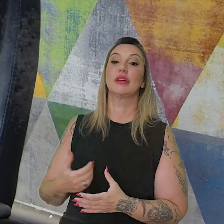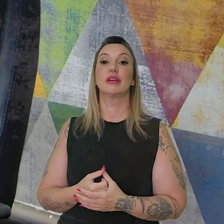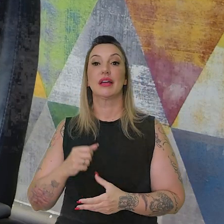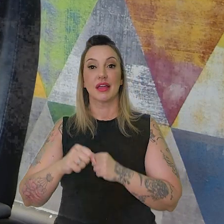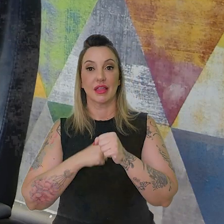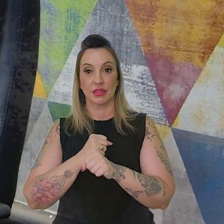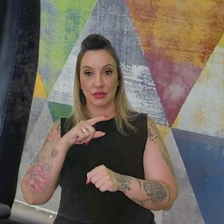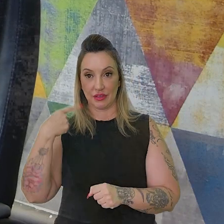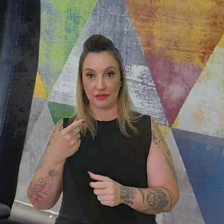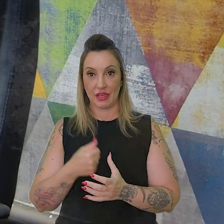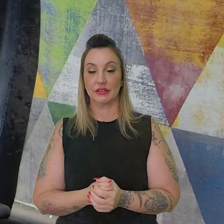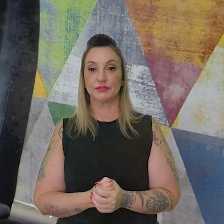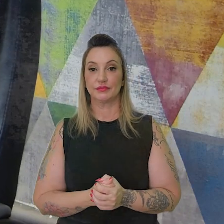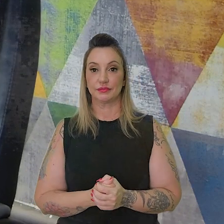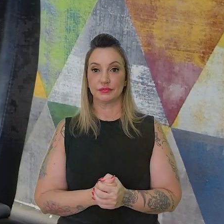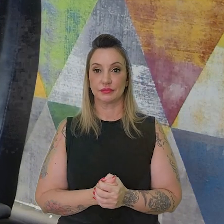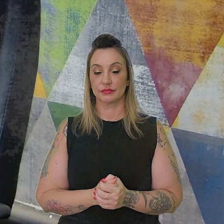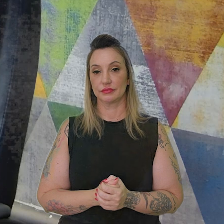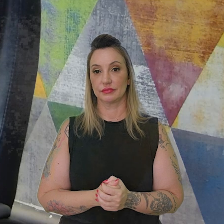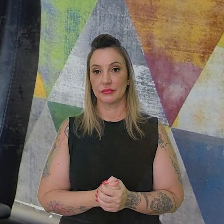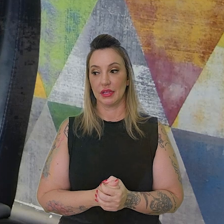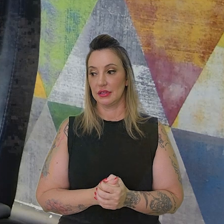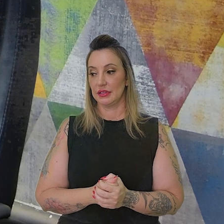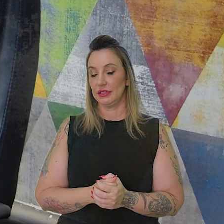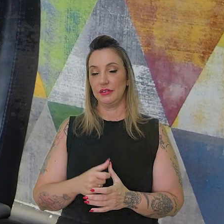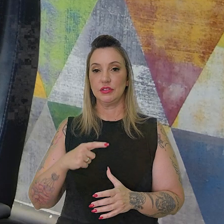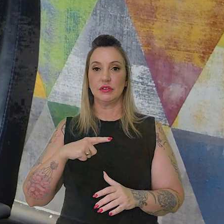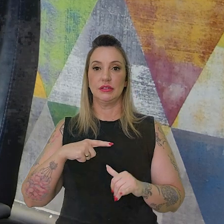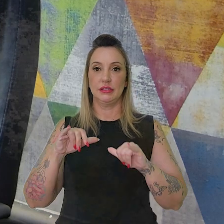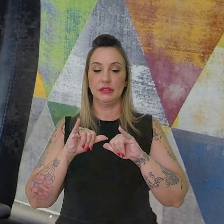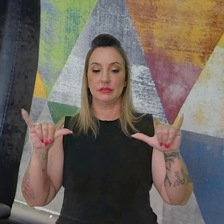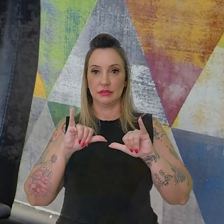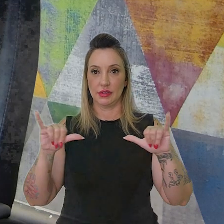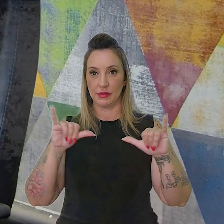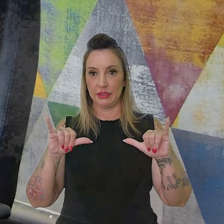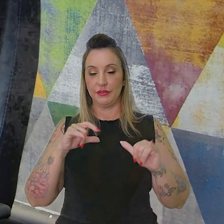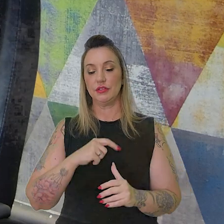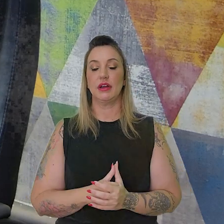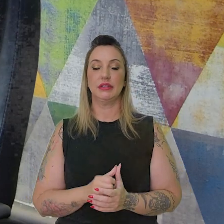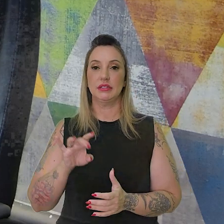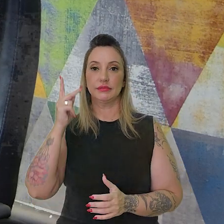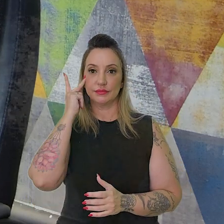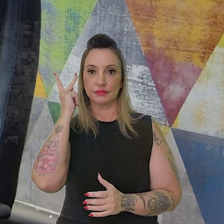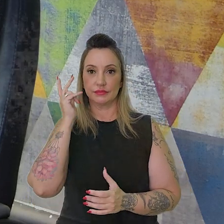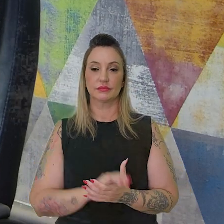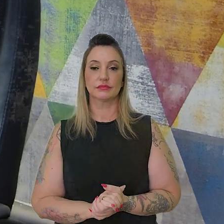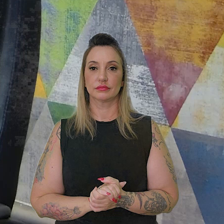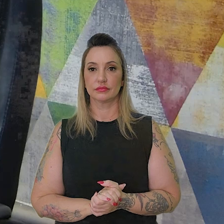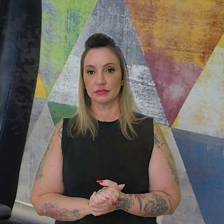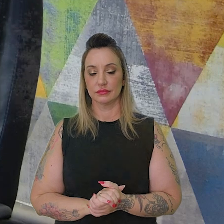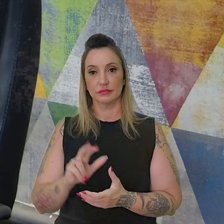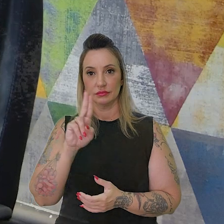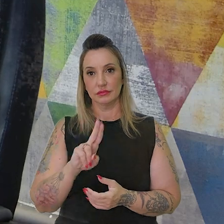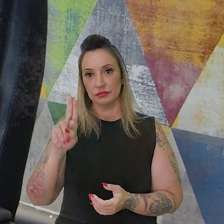vai ser o ano que vem eh eu vou ver se eu não lembro se vai ser só São Paulo porque